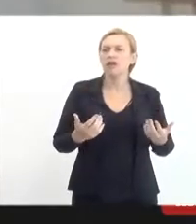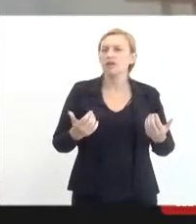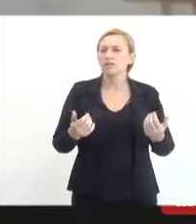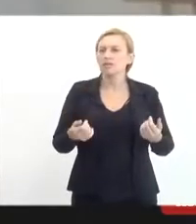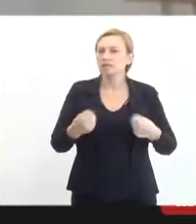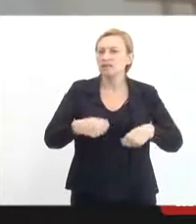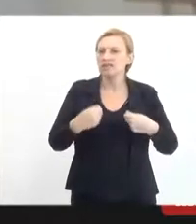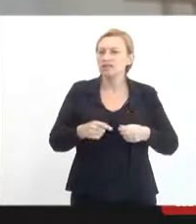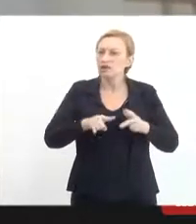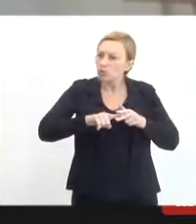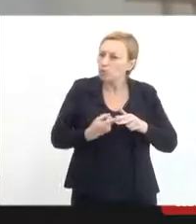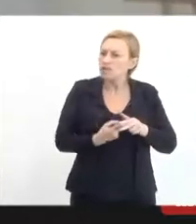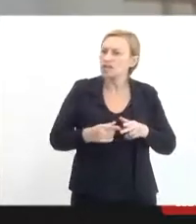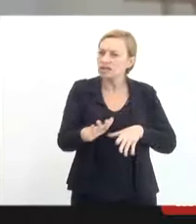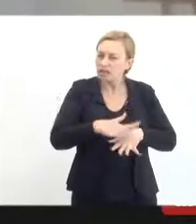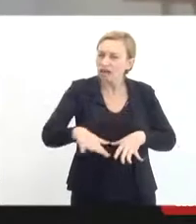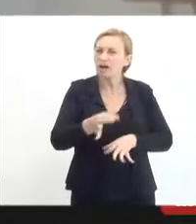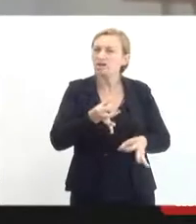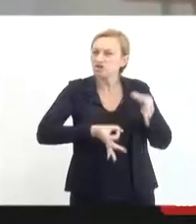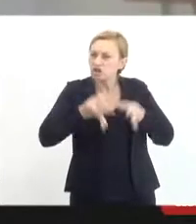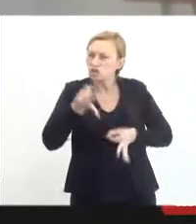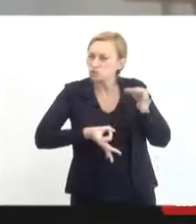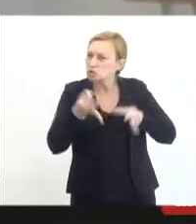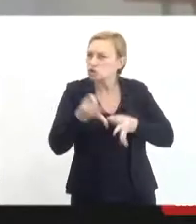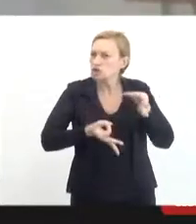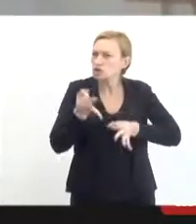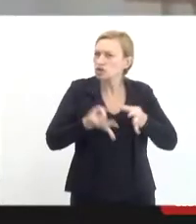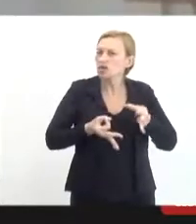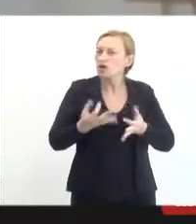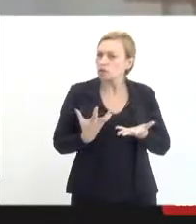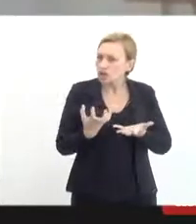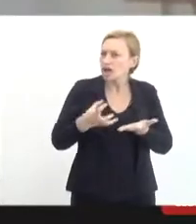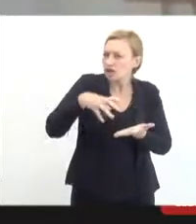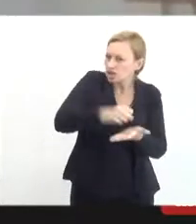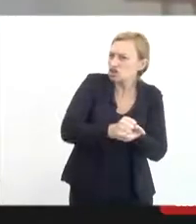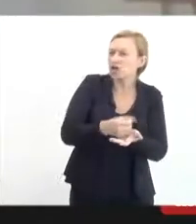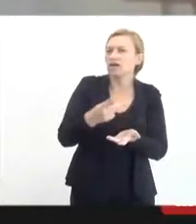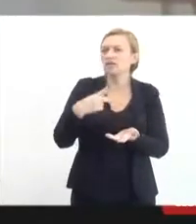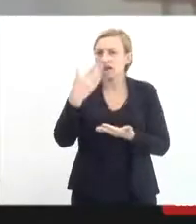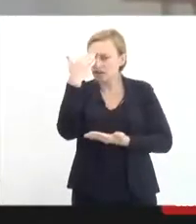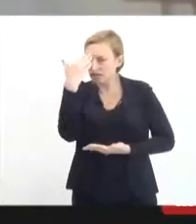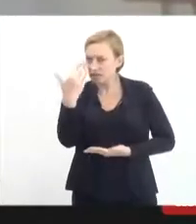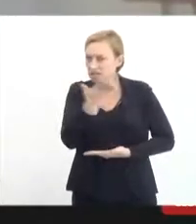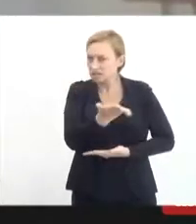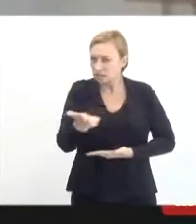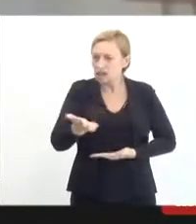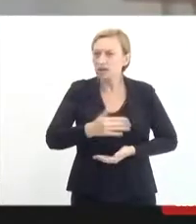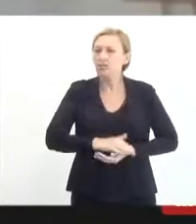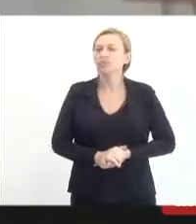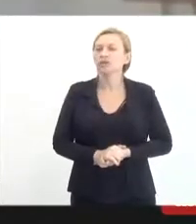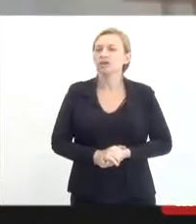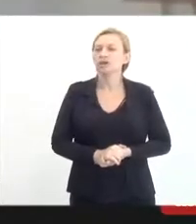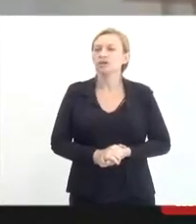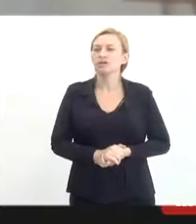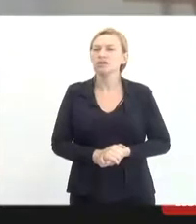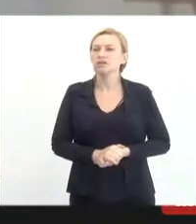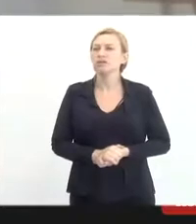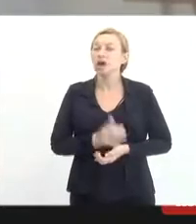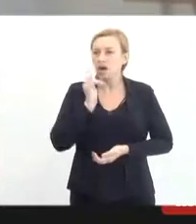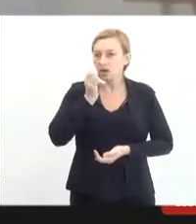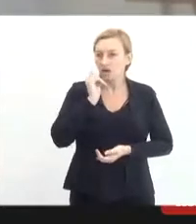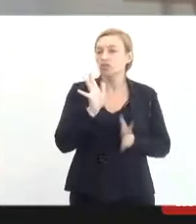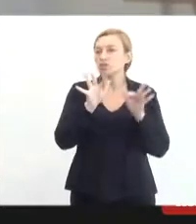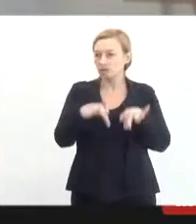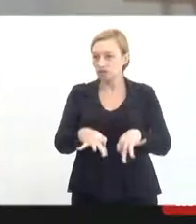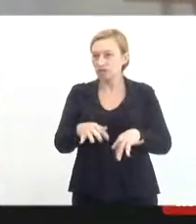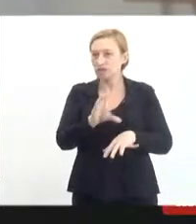tese jurídica, e quero registrar isso e deixar aqui o agradecimento, porque o relatório final